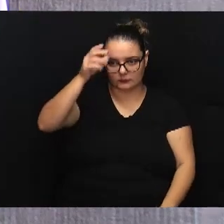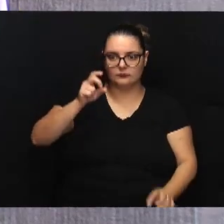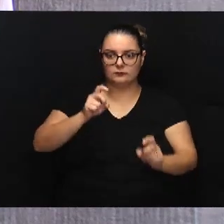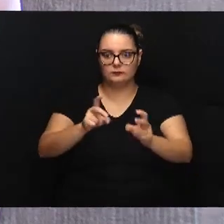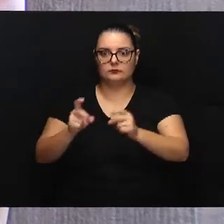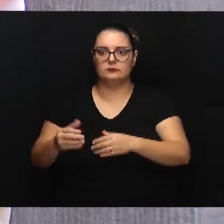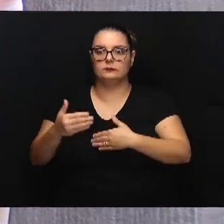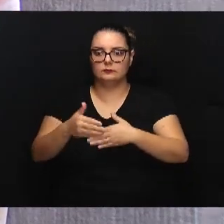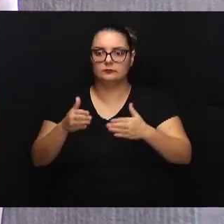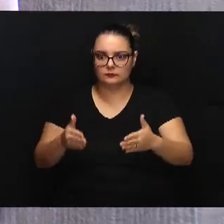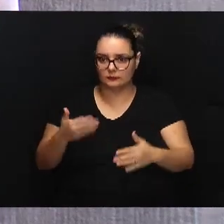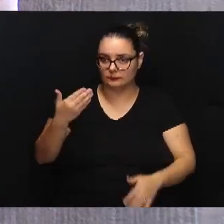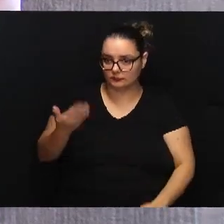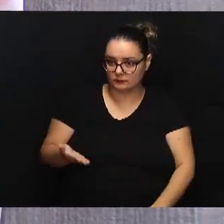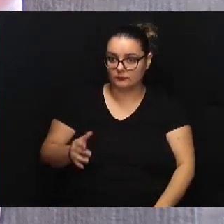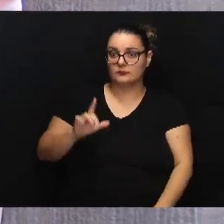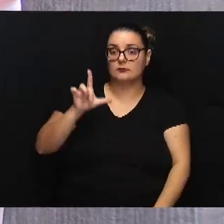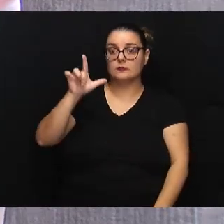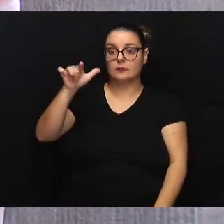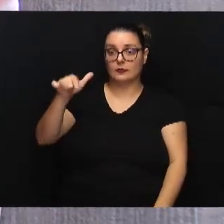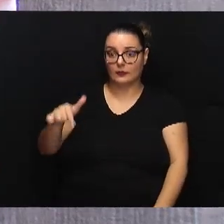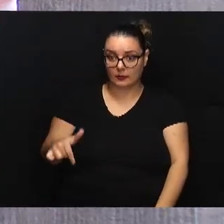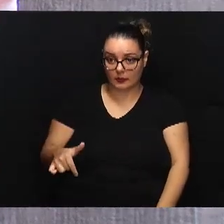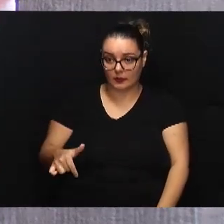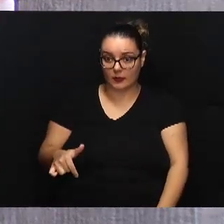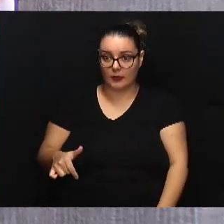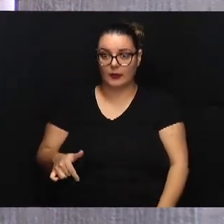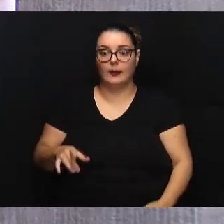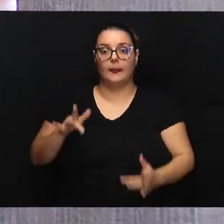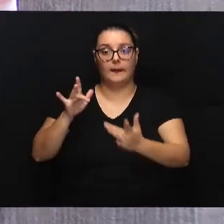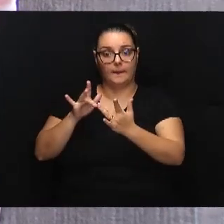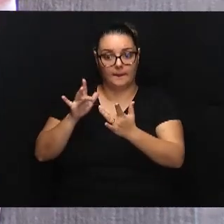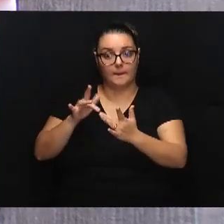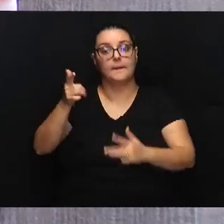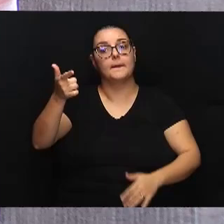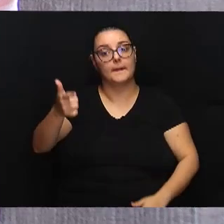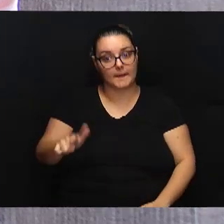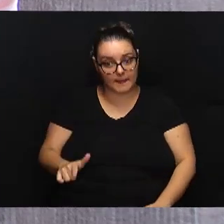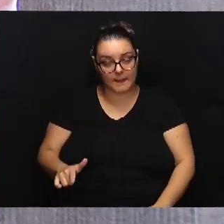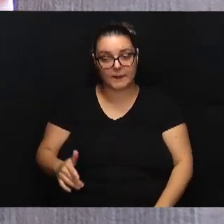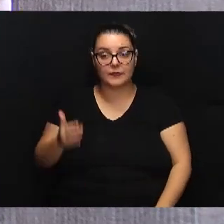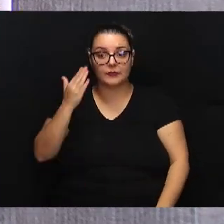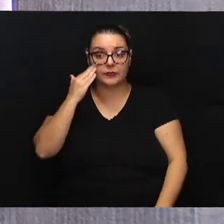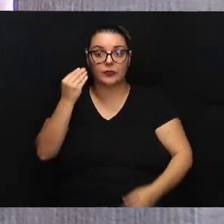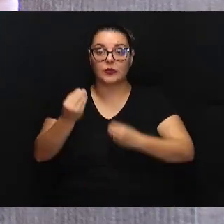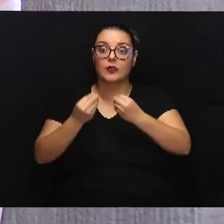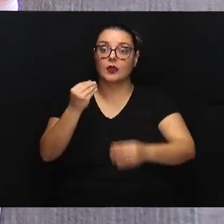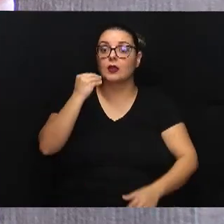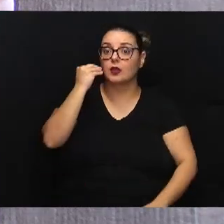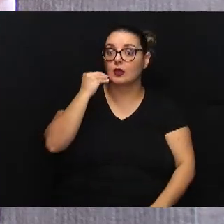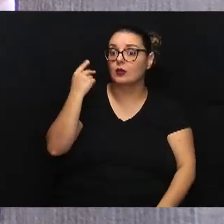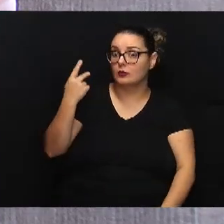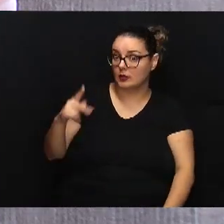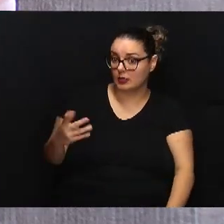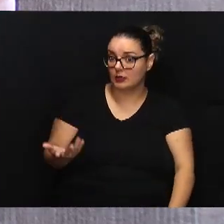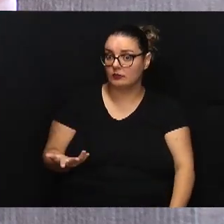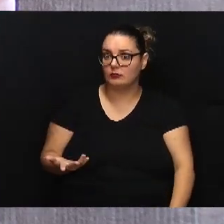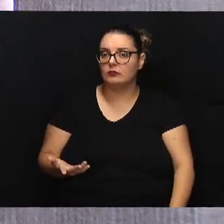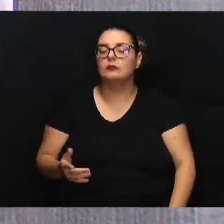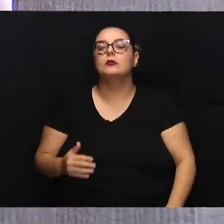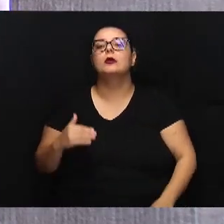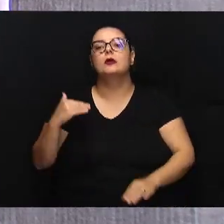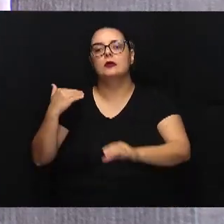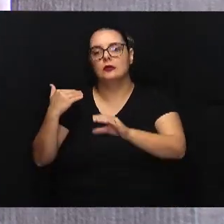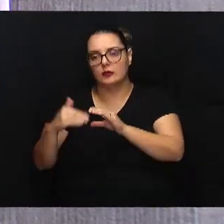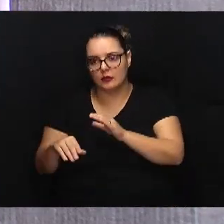ele, depois eu entro em contato novamente para saber como é que foi a experiência dele, e aí eu mando para ele uma